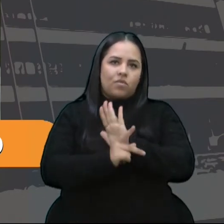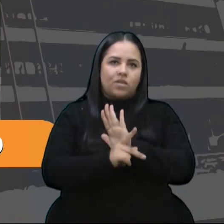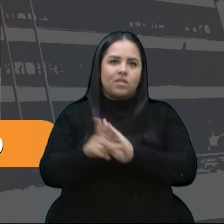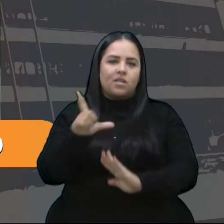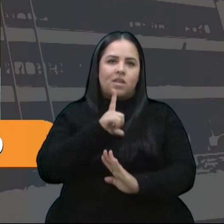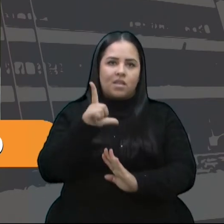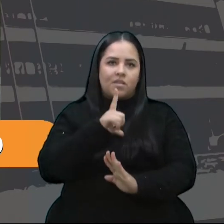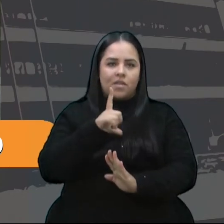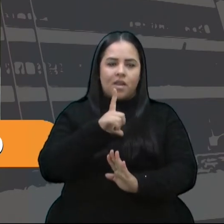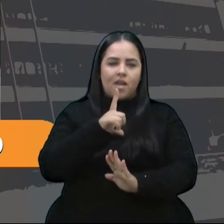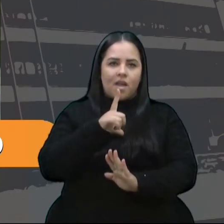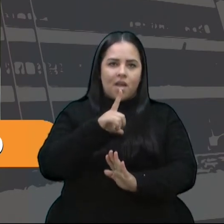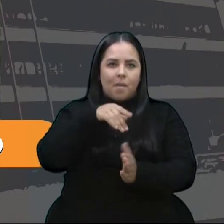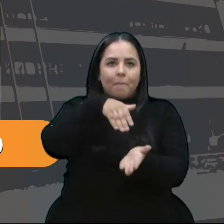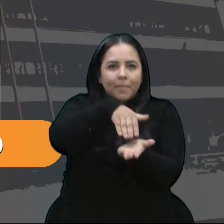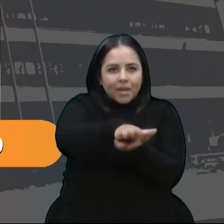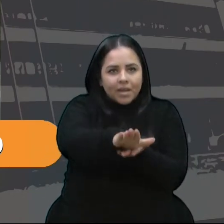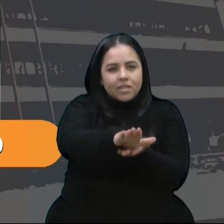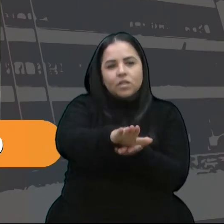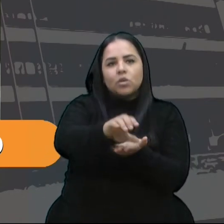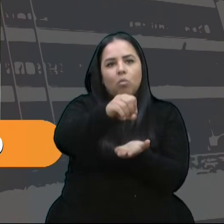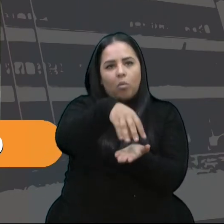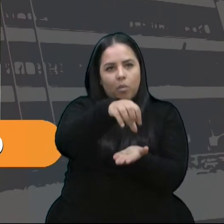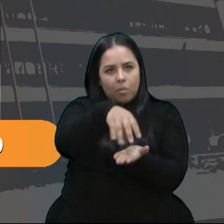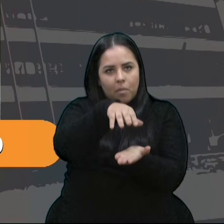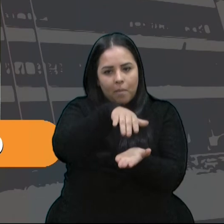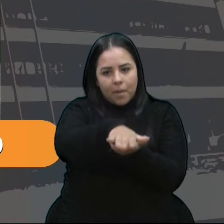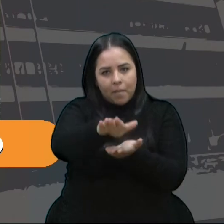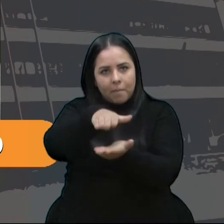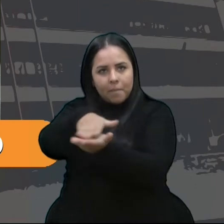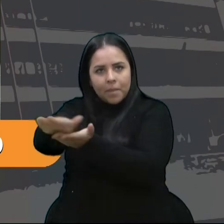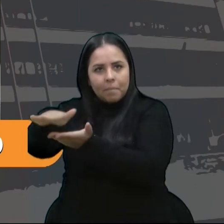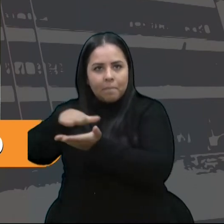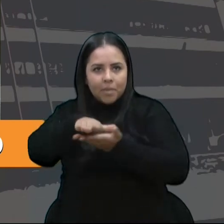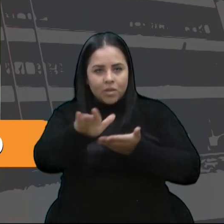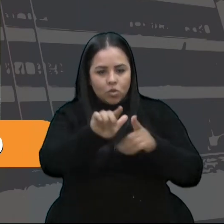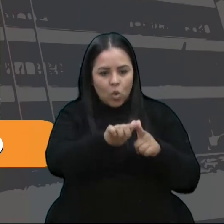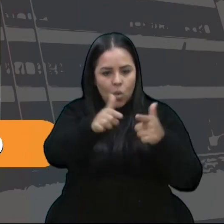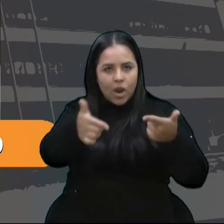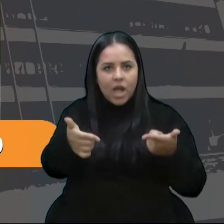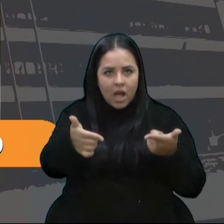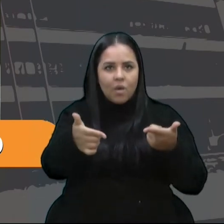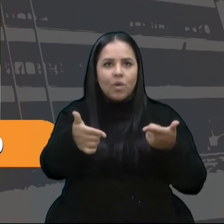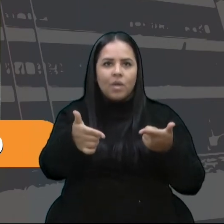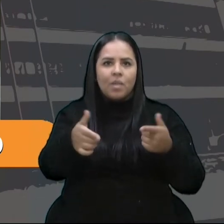impressos, como foi dito pelo Alessandro, o consumo online também aumentou bastante.